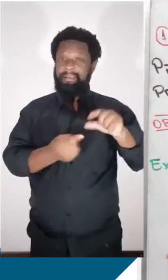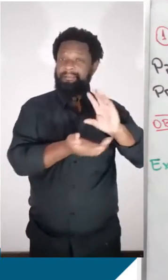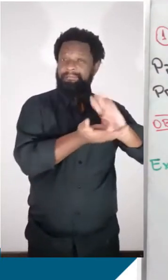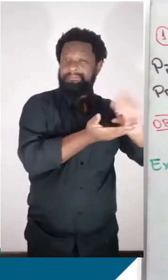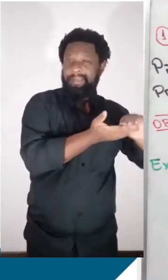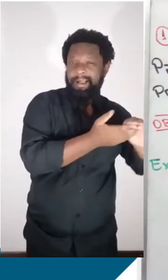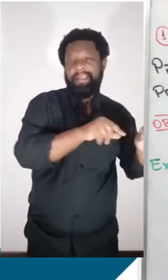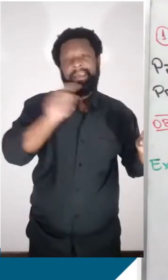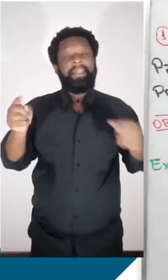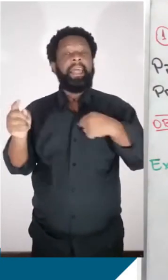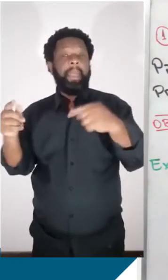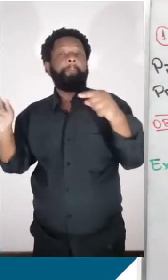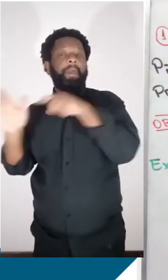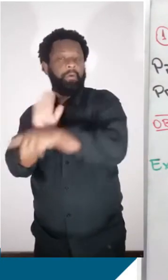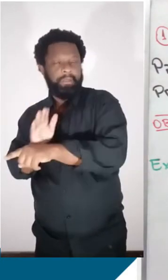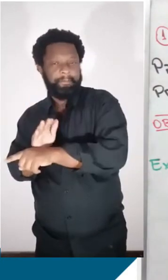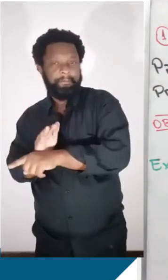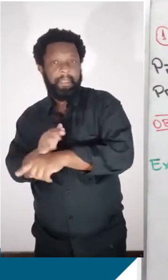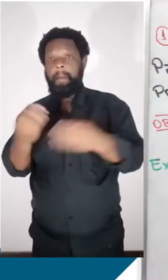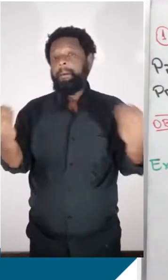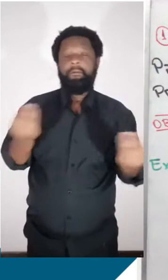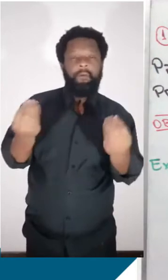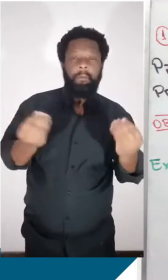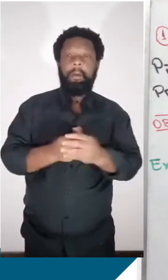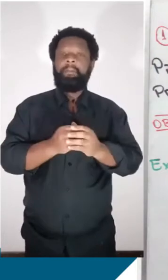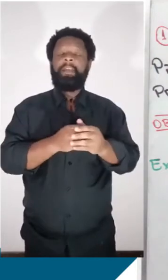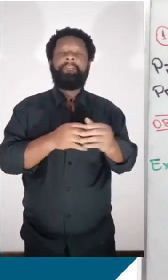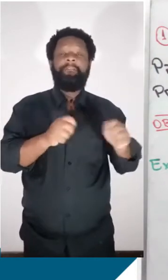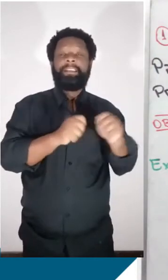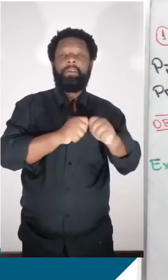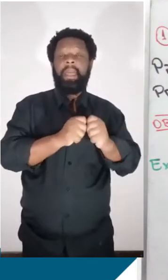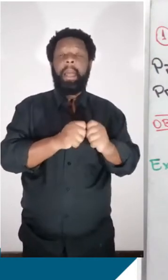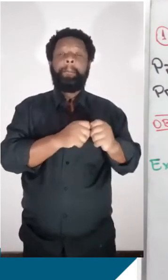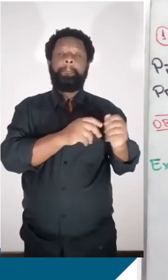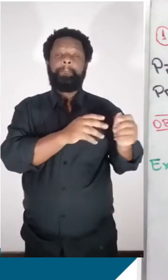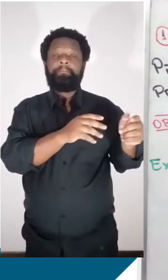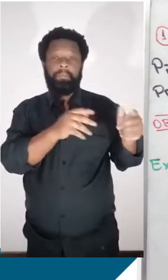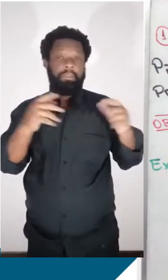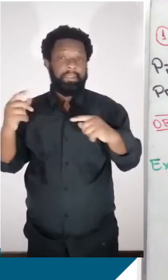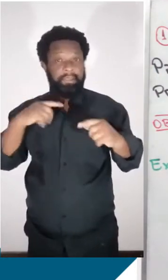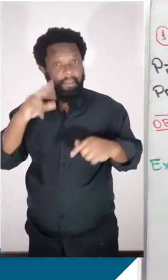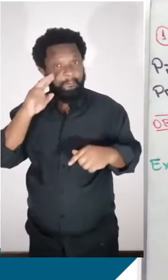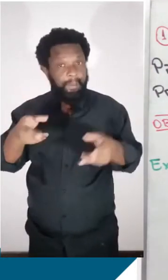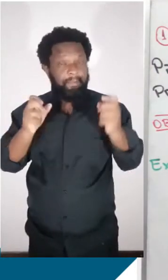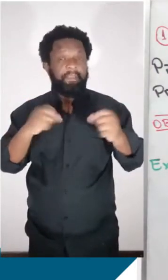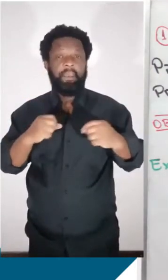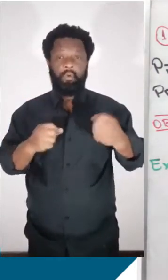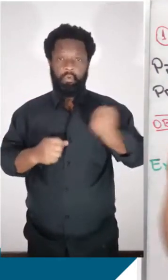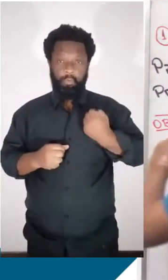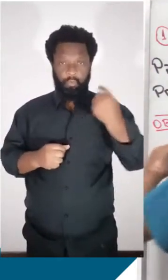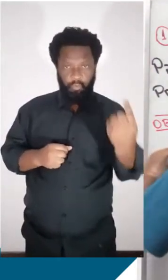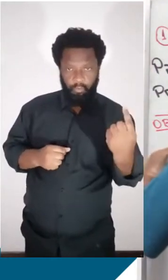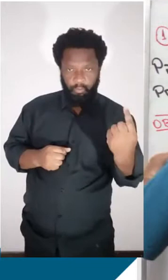o meu dado e essa aqui é a minha pergunta. Tá. Para fazer isso, eu vou puxar a proporção molar entre eles. Eu tô vendo que aqui